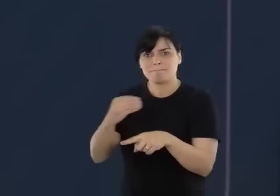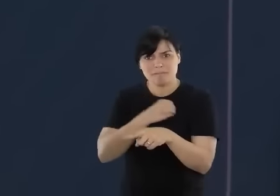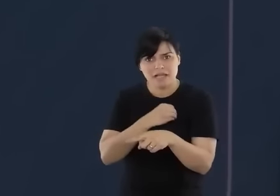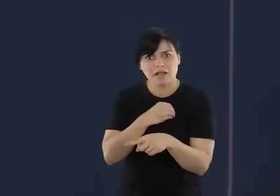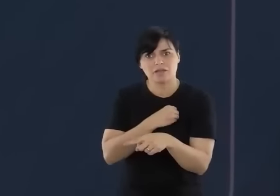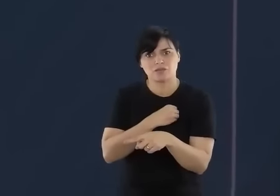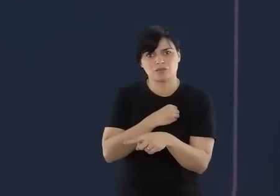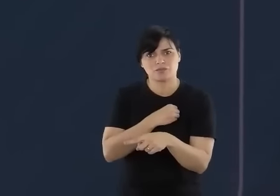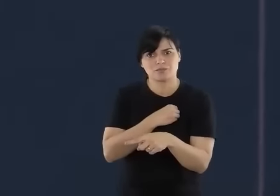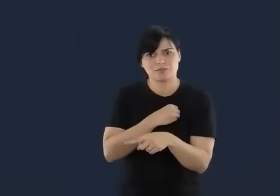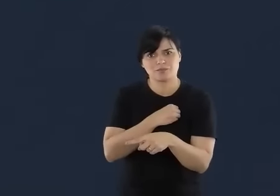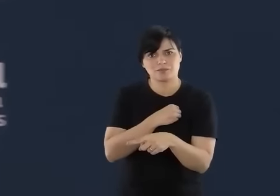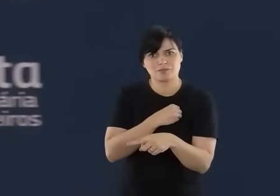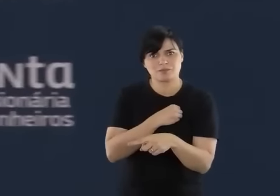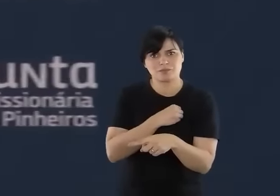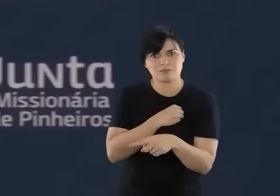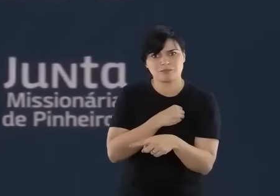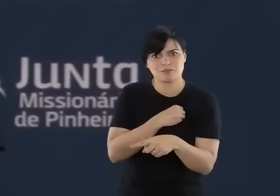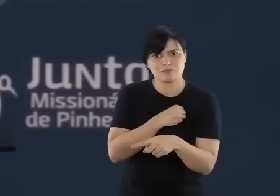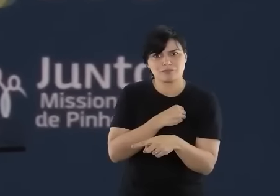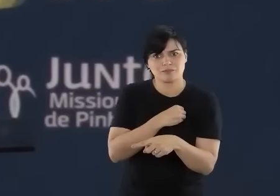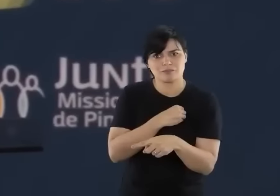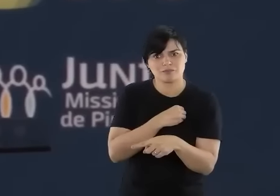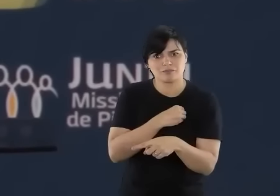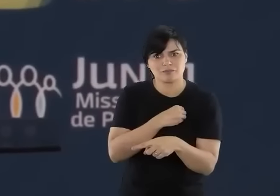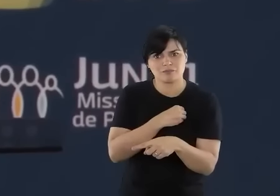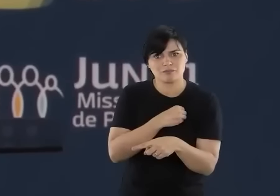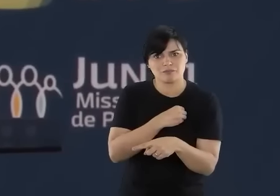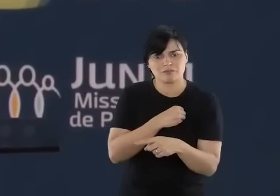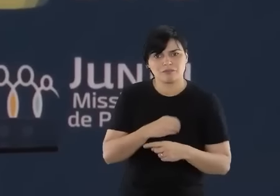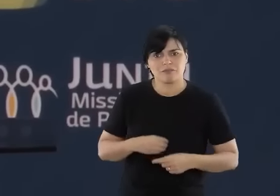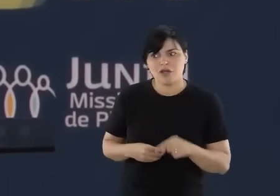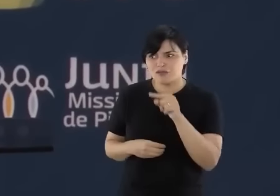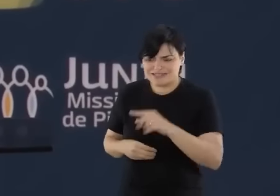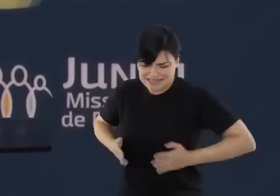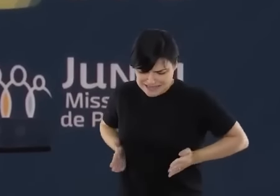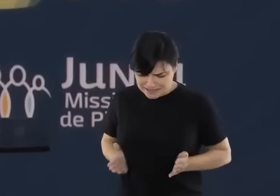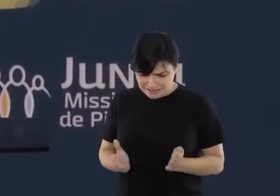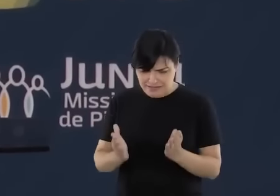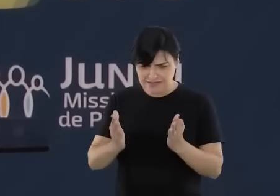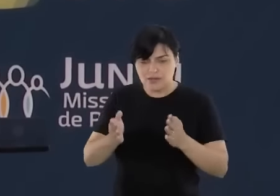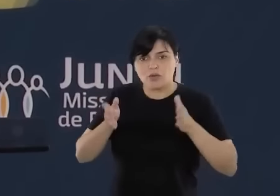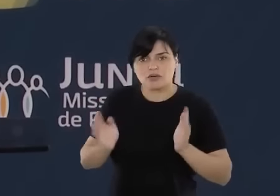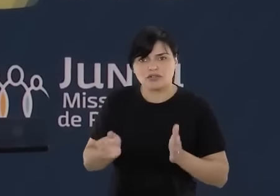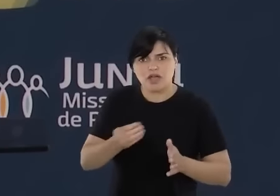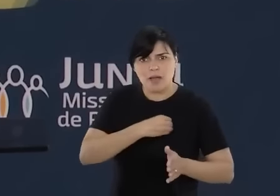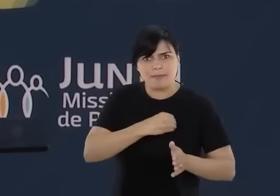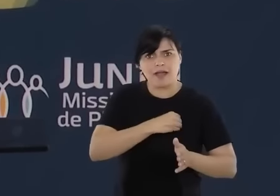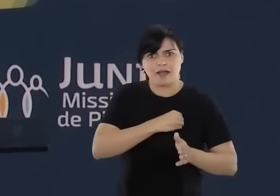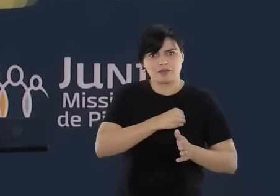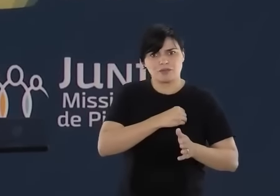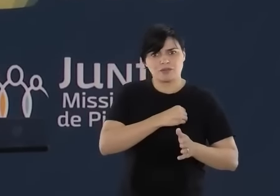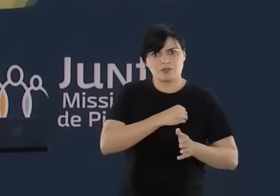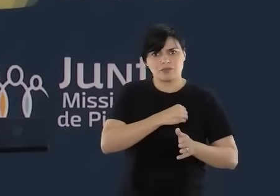é Você não é pecador porque peca você peca porque é pecador uma Laranjeira não